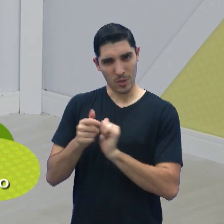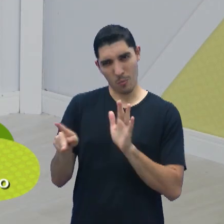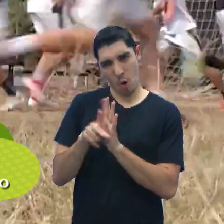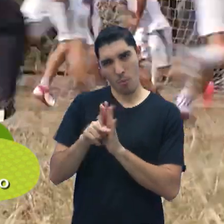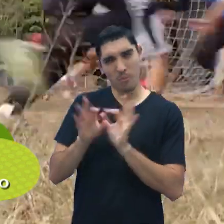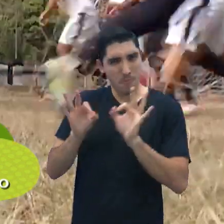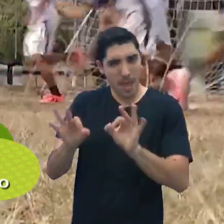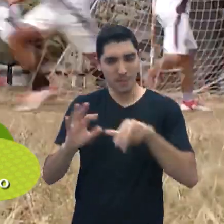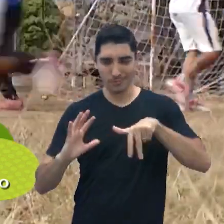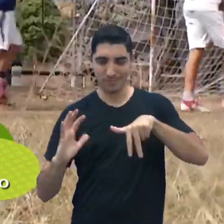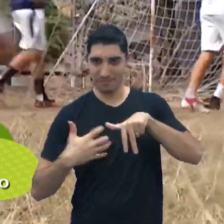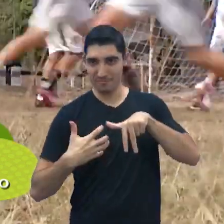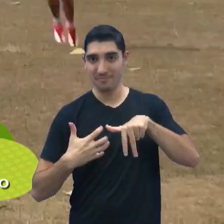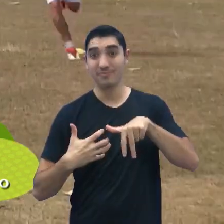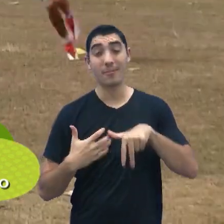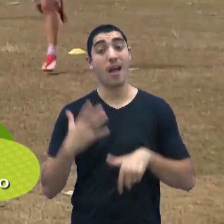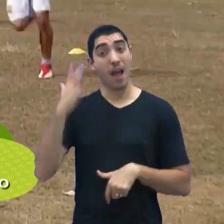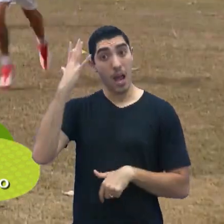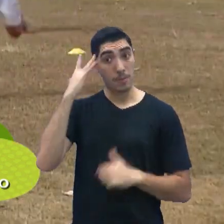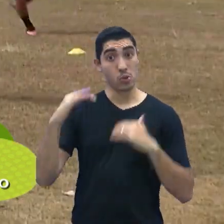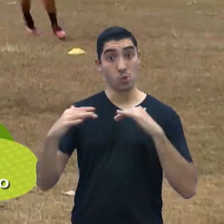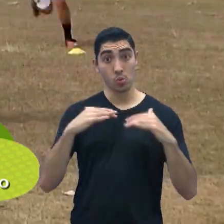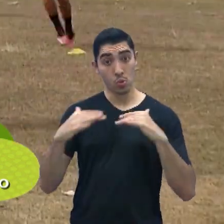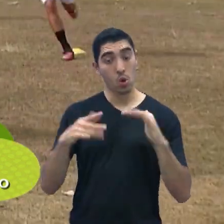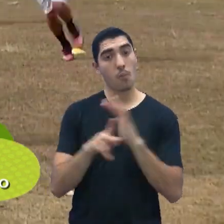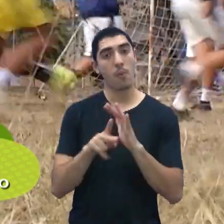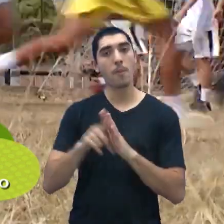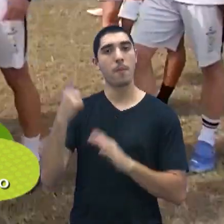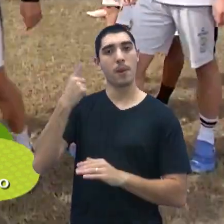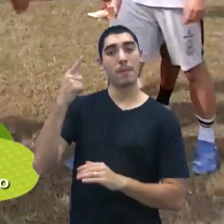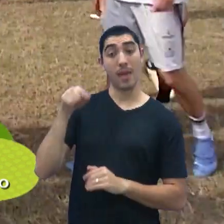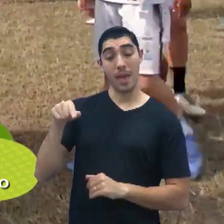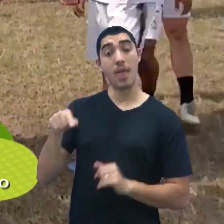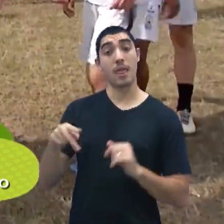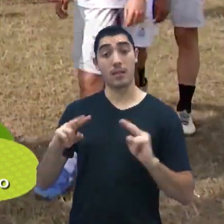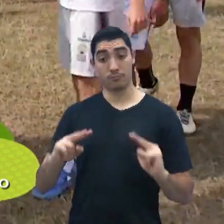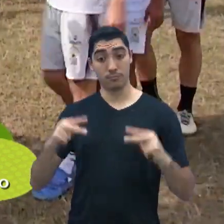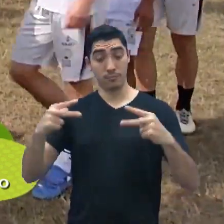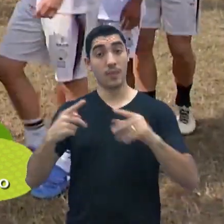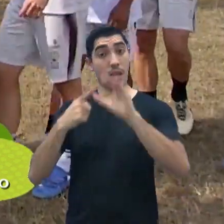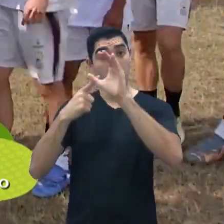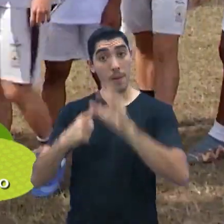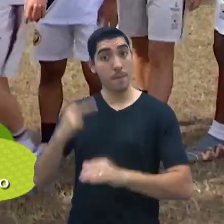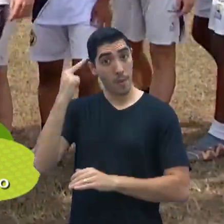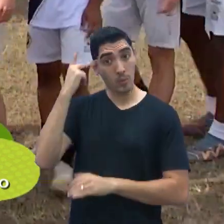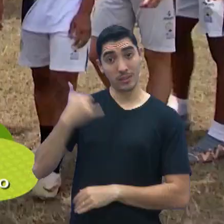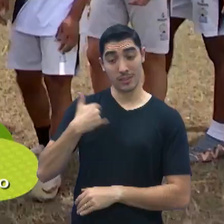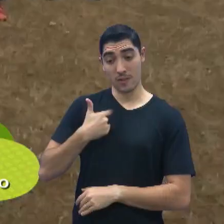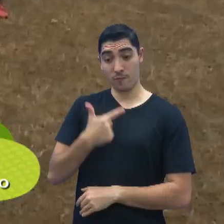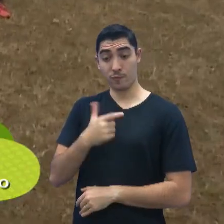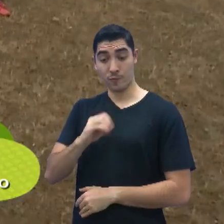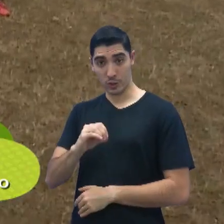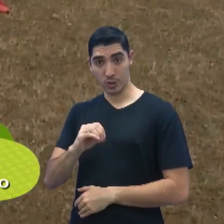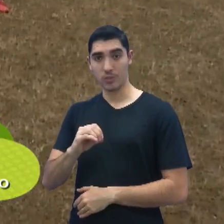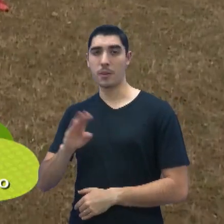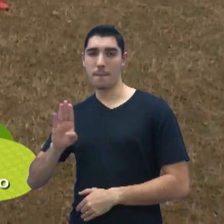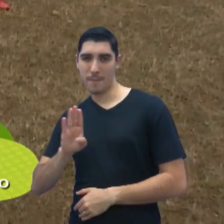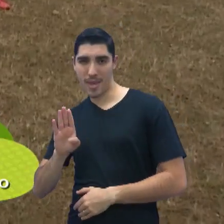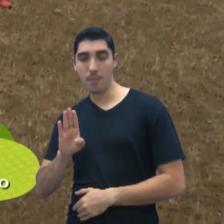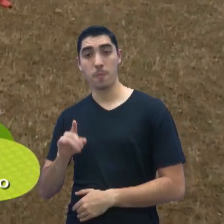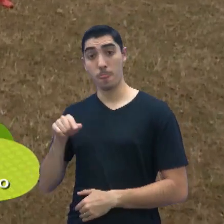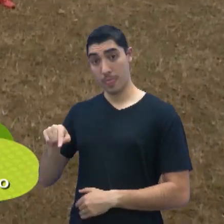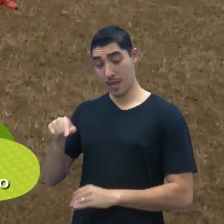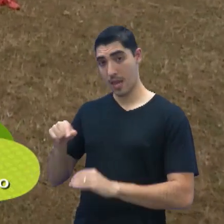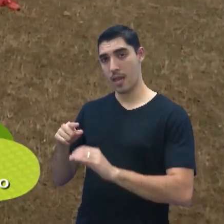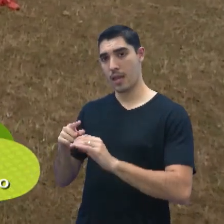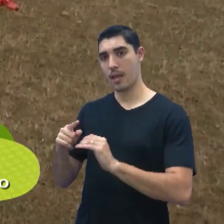o Tigre do Vale, entra em campo pelo jogo de ida das semifinais do Campeonato Paulista Sub-20B contra o time do Porto